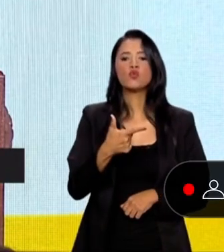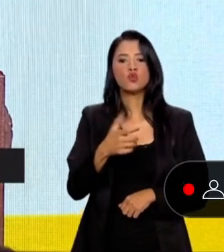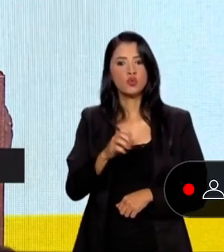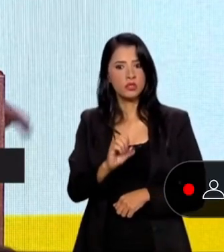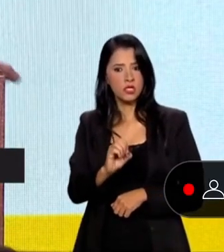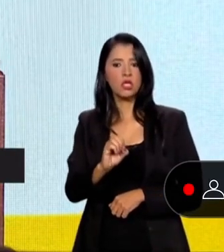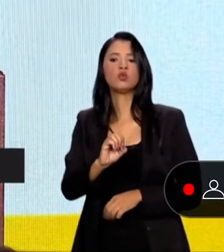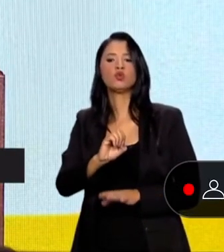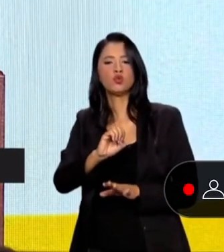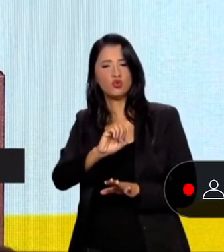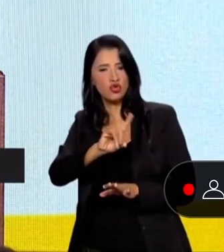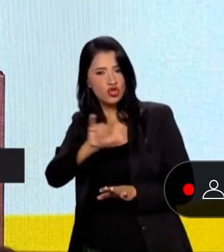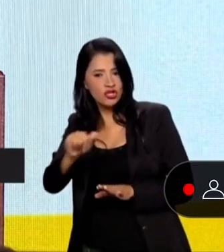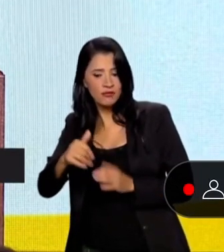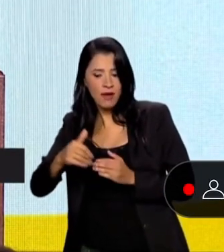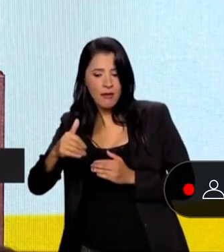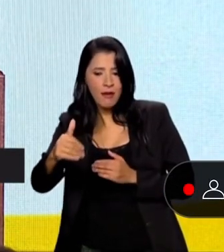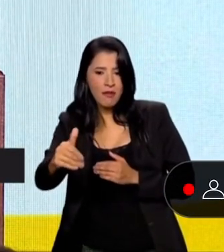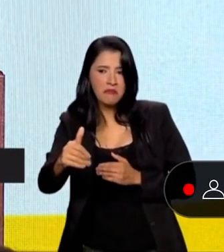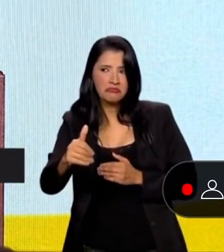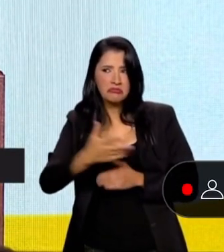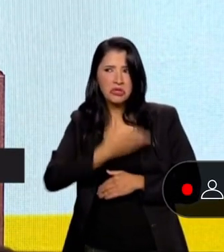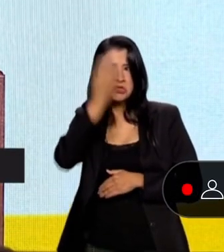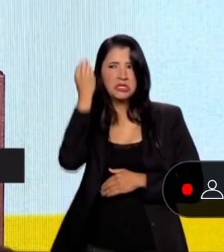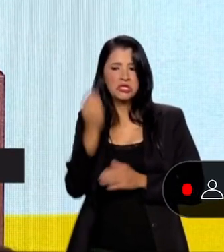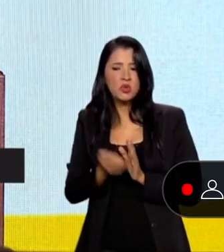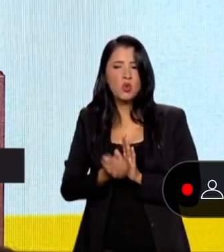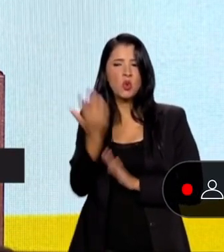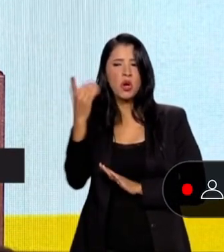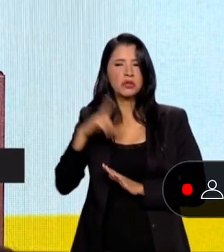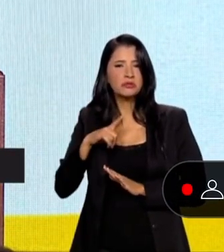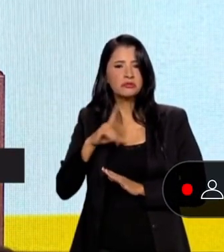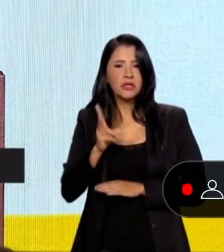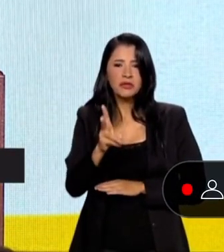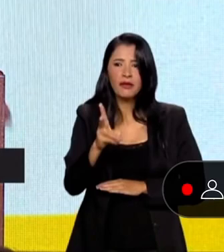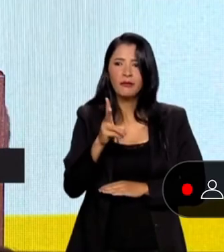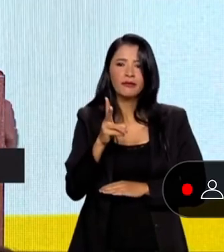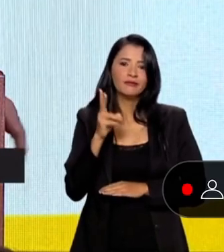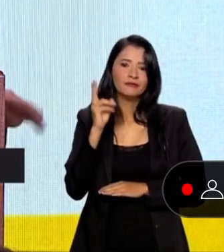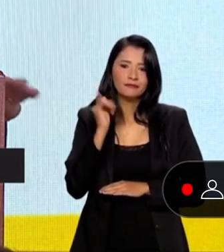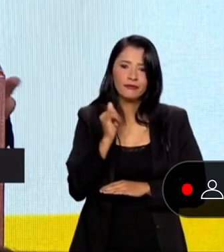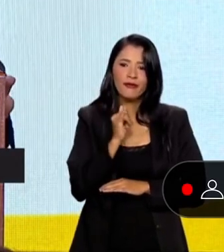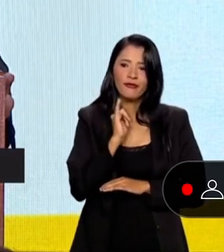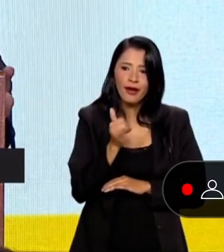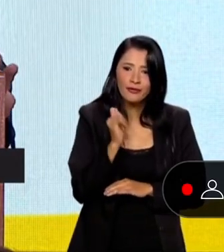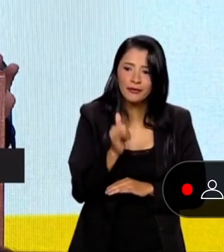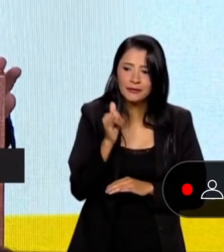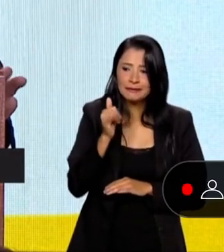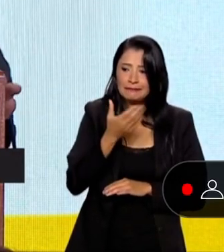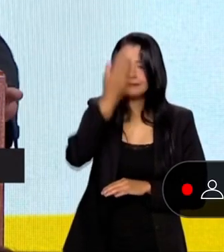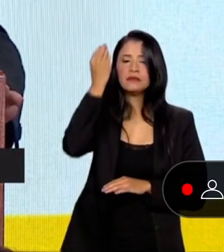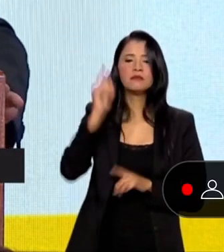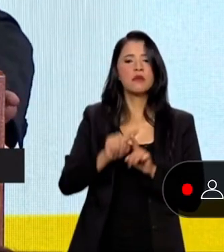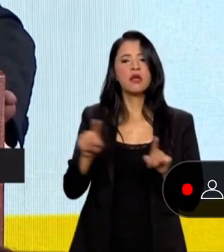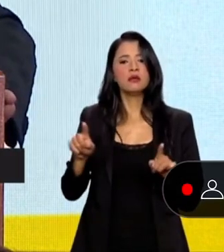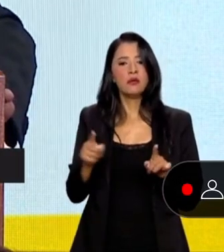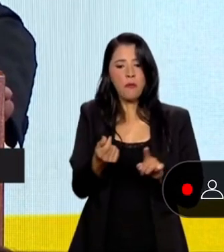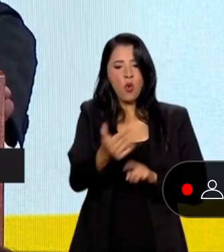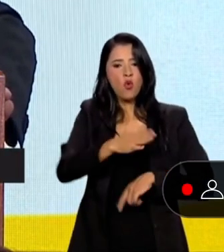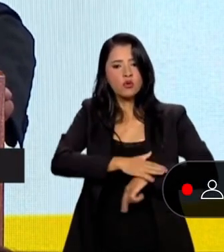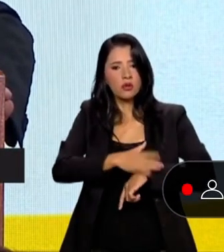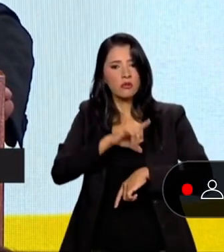dias pela frente. Eu esqueci a quantidade de dias, porque eu vivo todo dia citando. Mas nesse pouco tempo que a gente